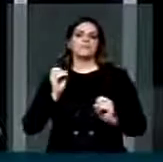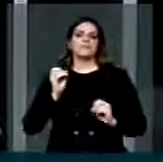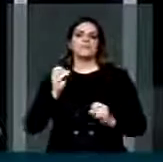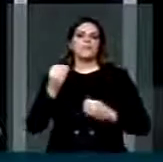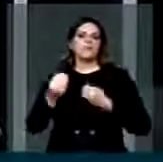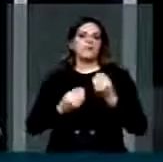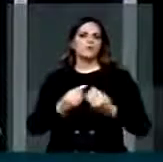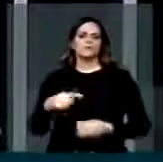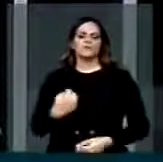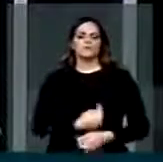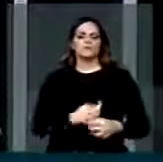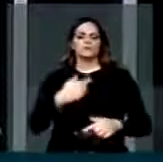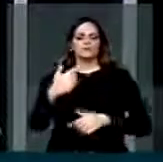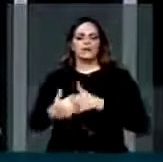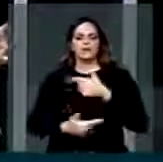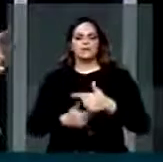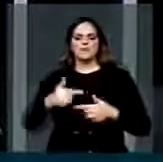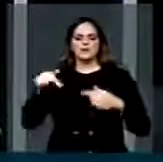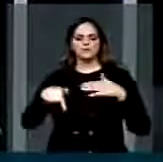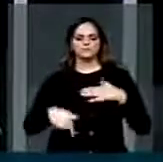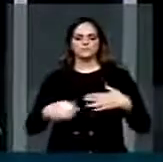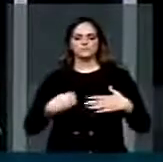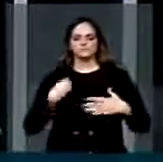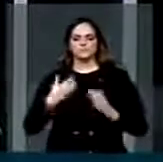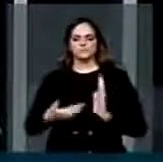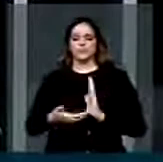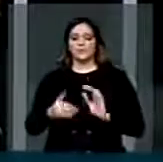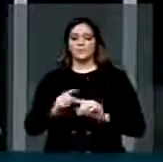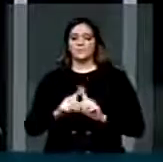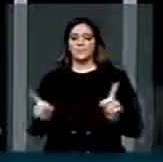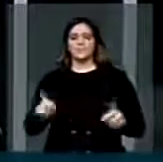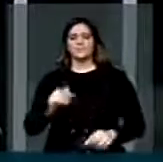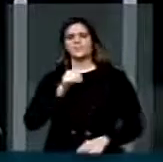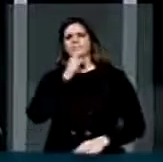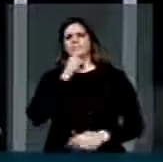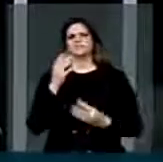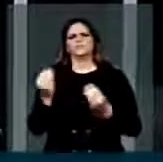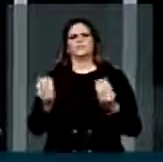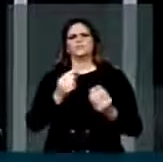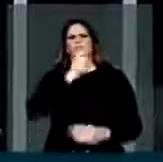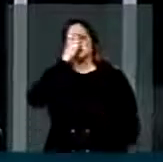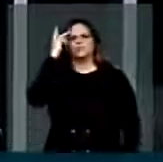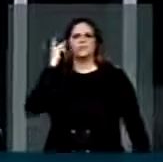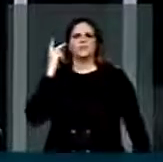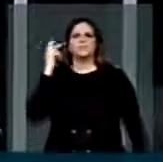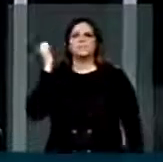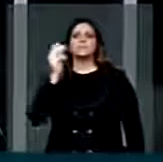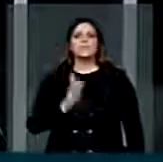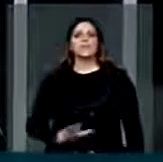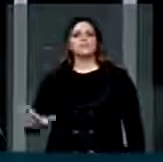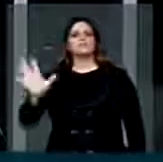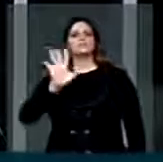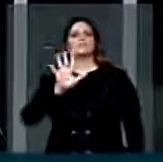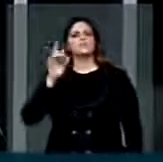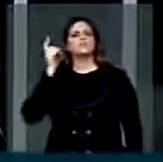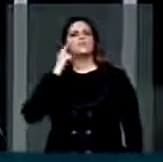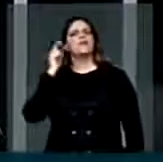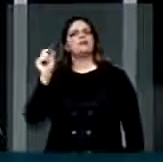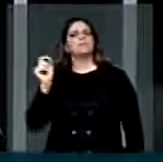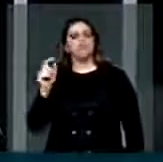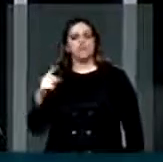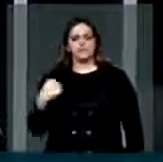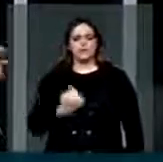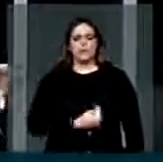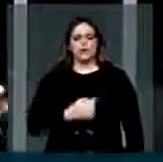que nós fazemos aqui. Infelizmente, muita gente, Brasil afora, imagina que nós